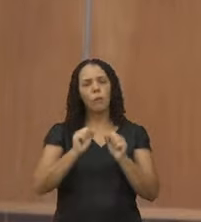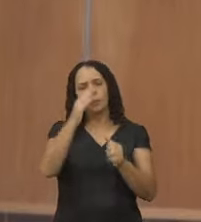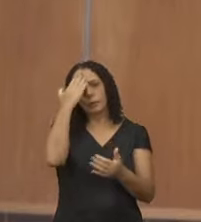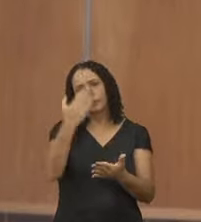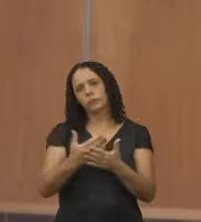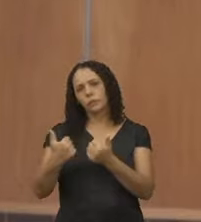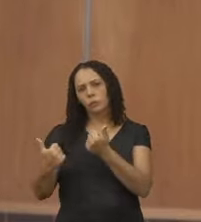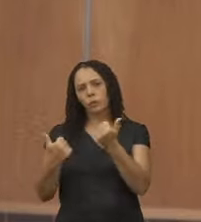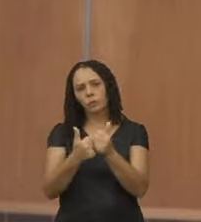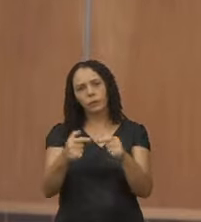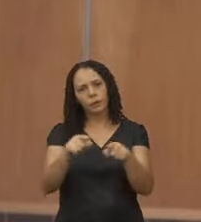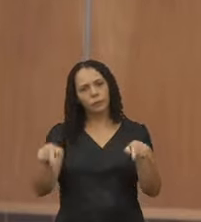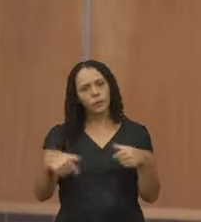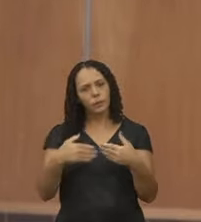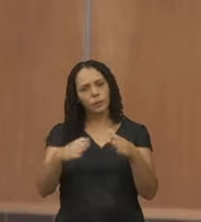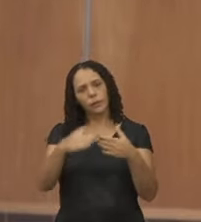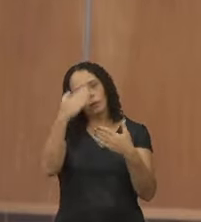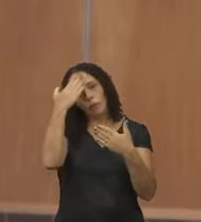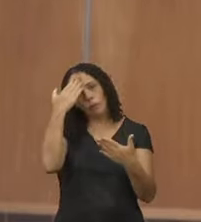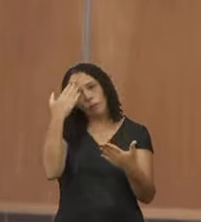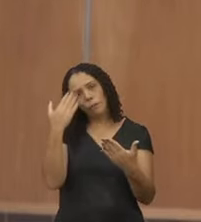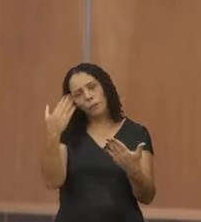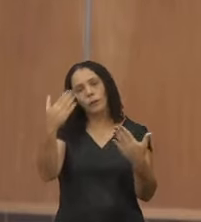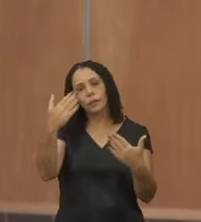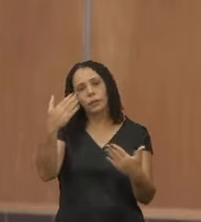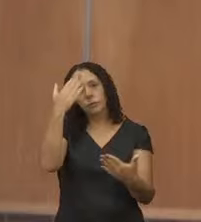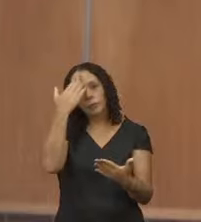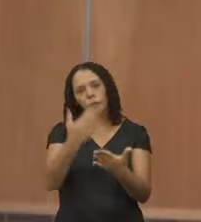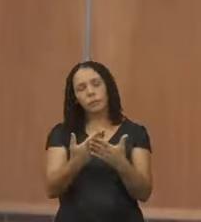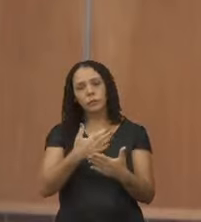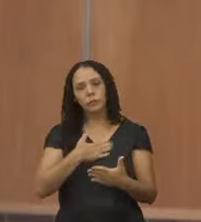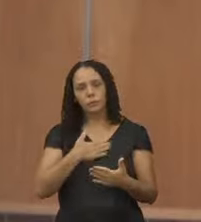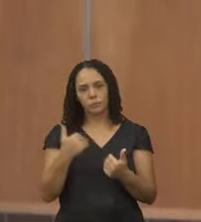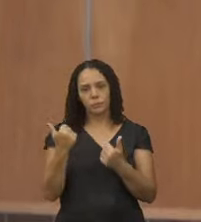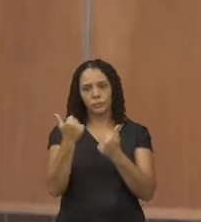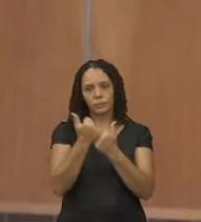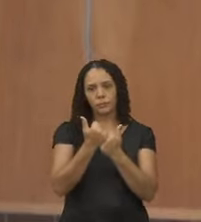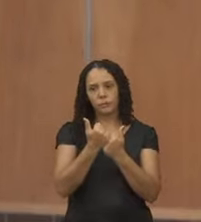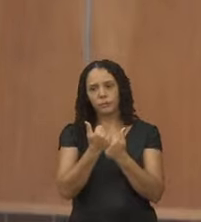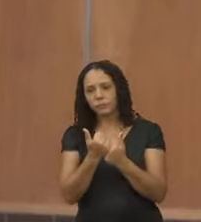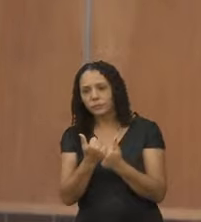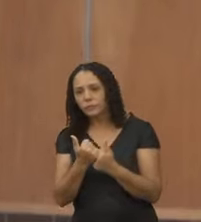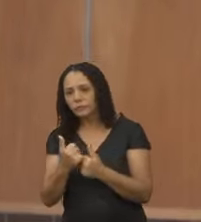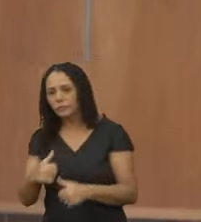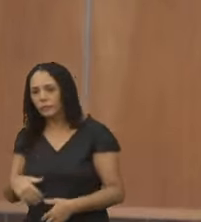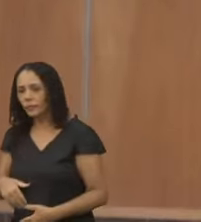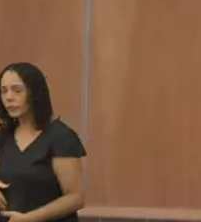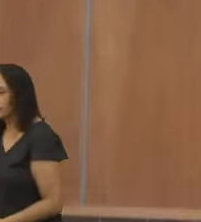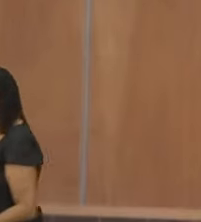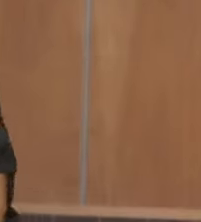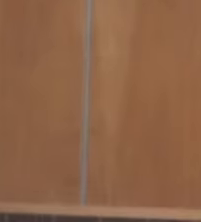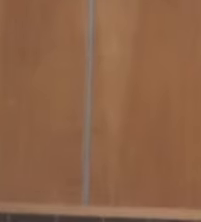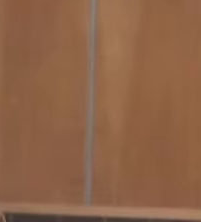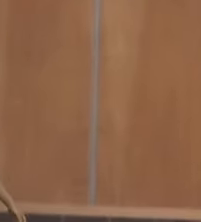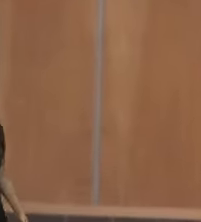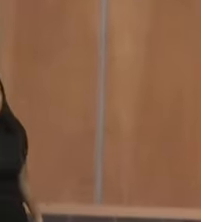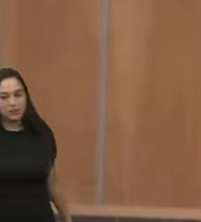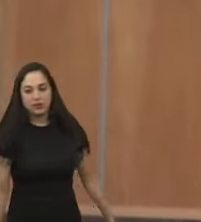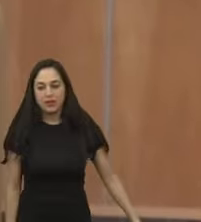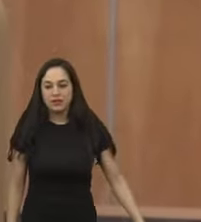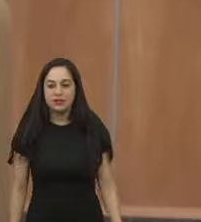abertas. Nenê, muito obrigado pela confiança. O Márcio Xixo já foi embora. Ontem eu lembrei dele também na reunião com o prefeito do Cavalo Branco com a orelha quebrada.